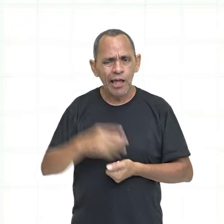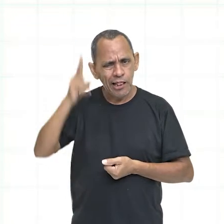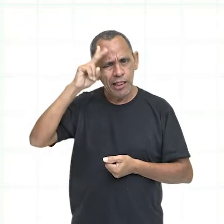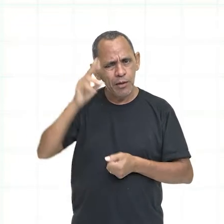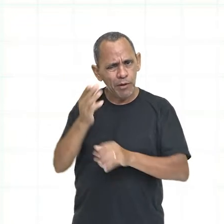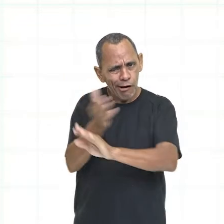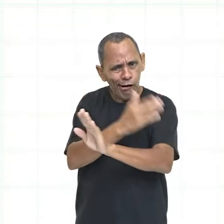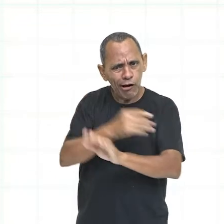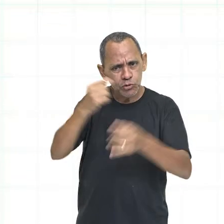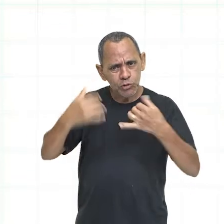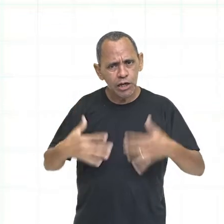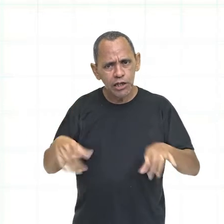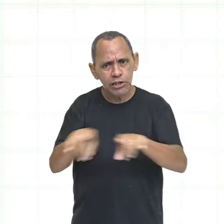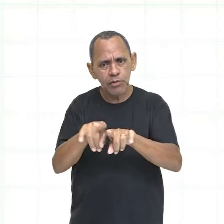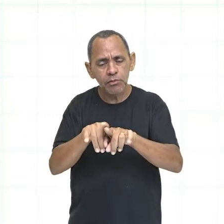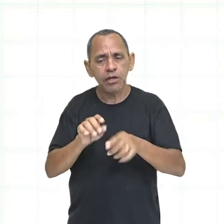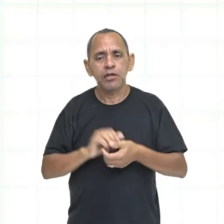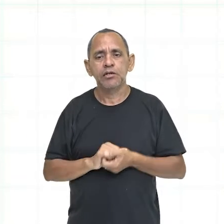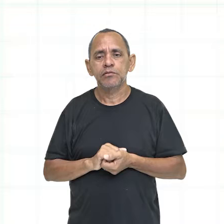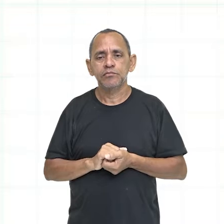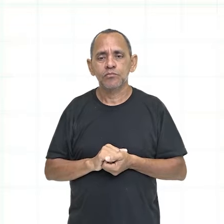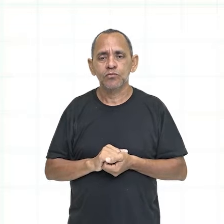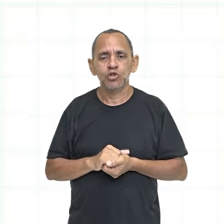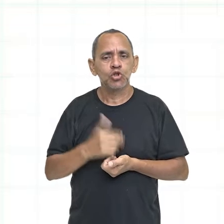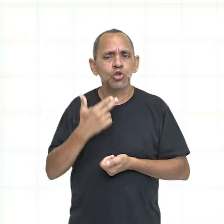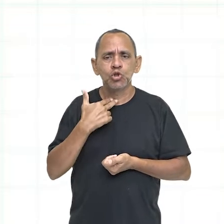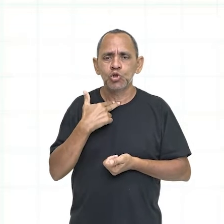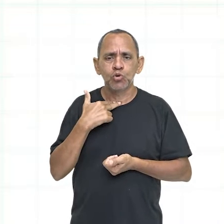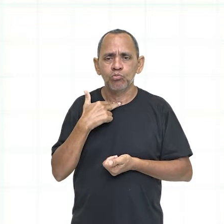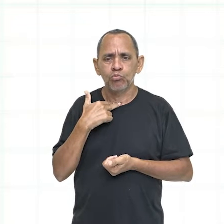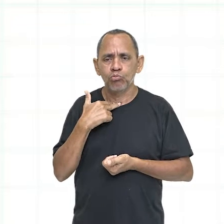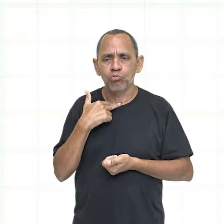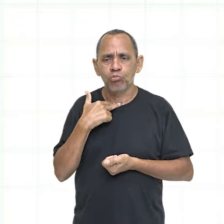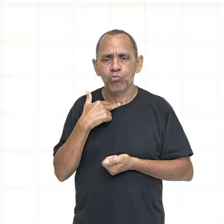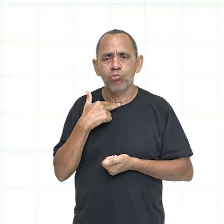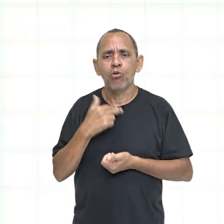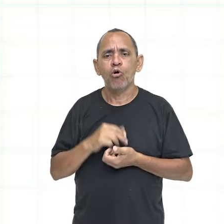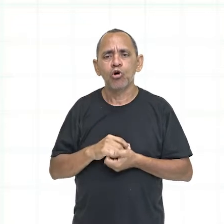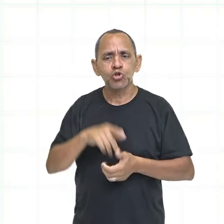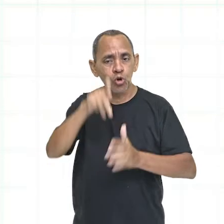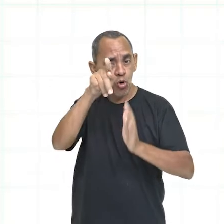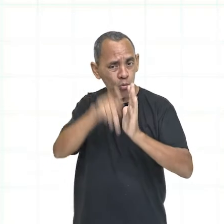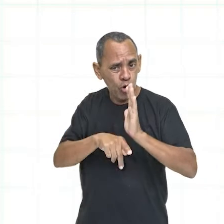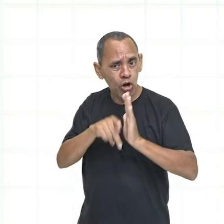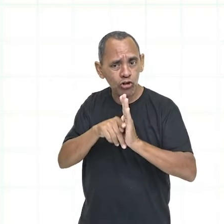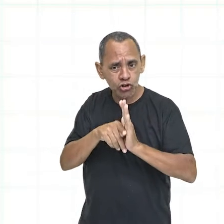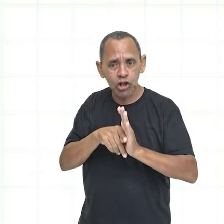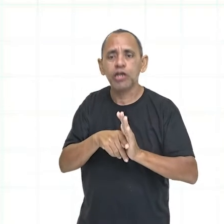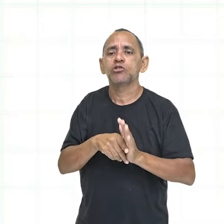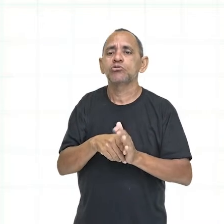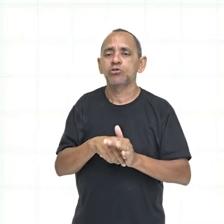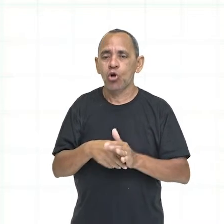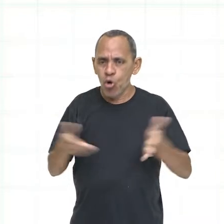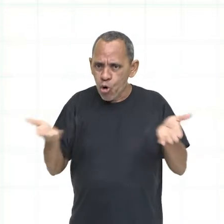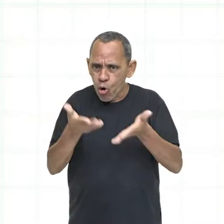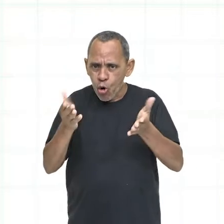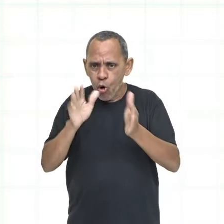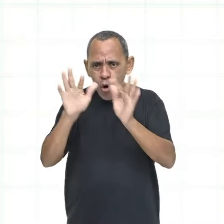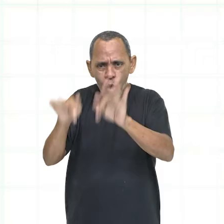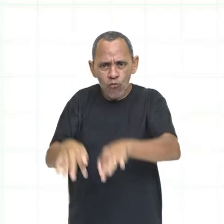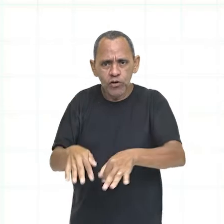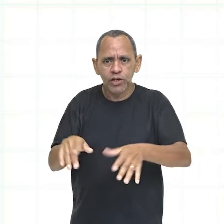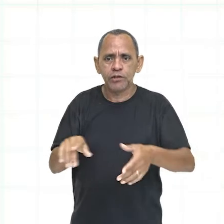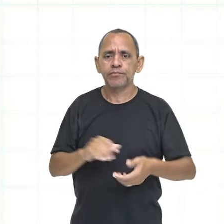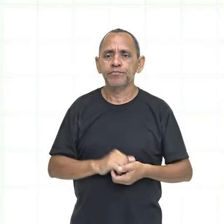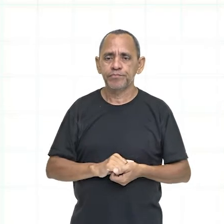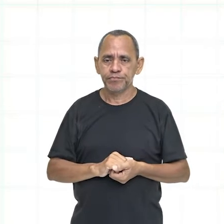tomorrow. Eu não devo, né, acabar o projeto hoje, eu não preciso, tá? O have to, então,